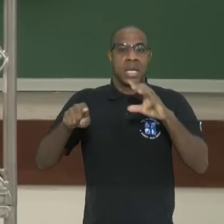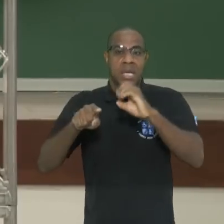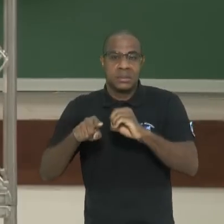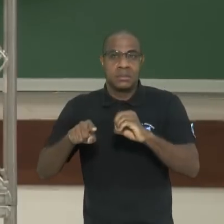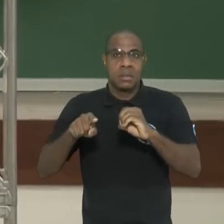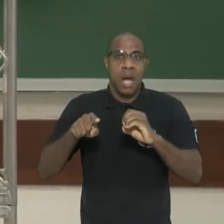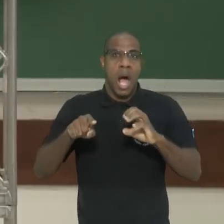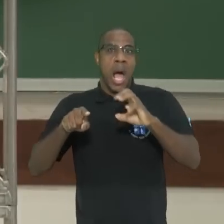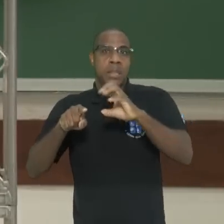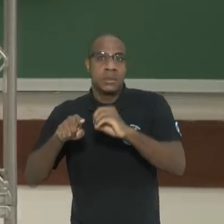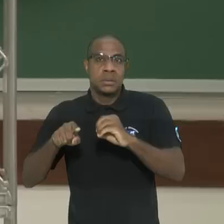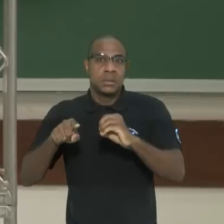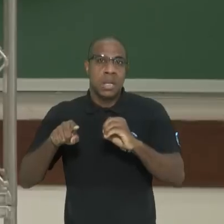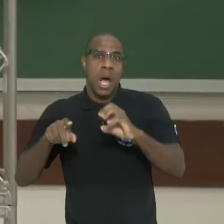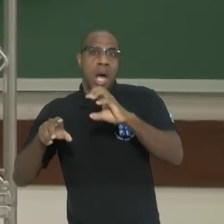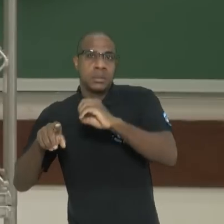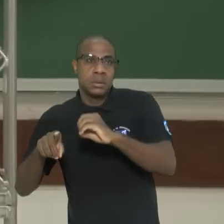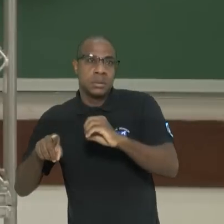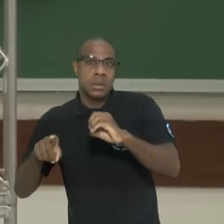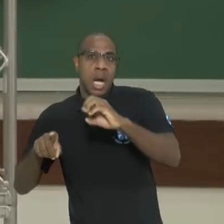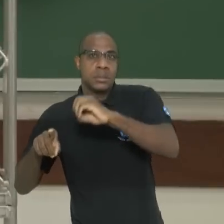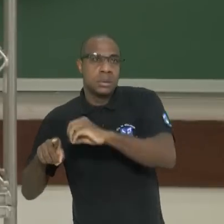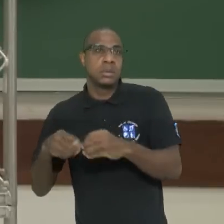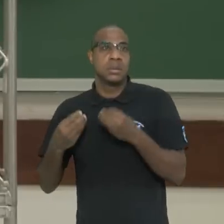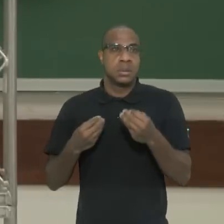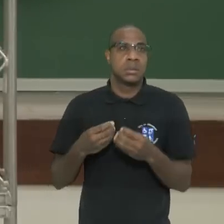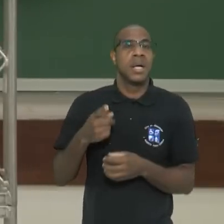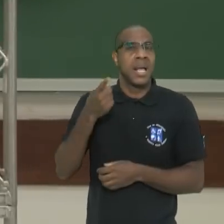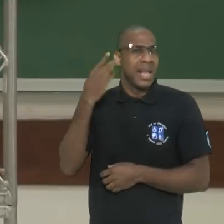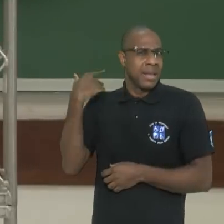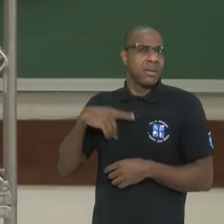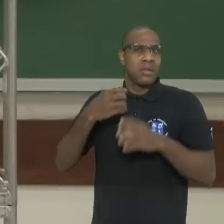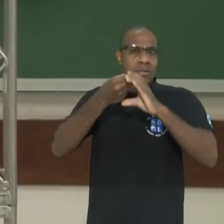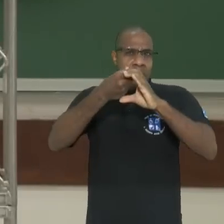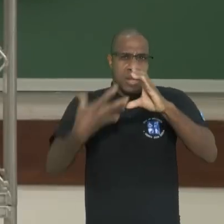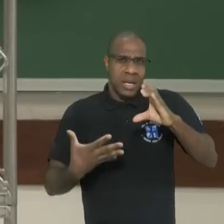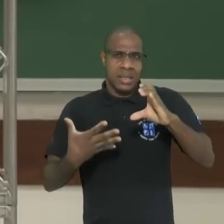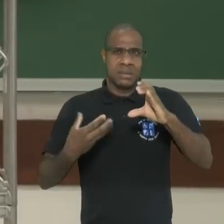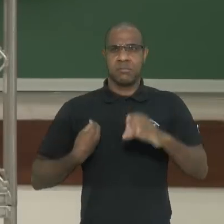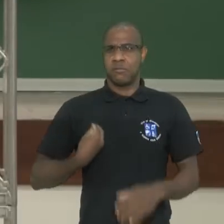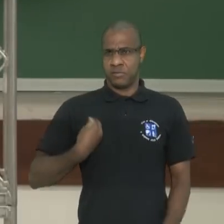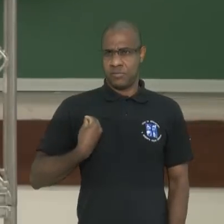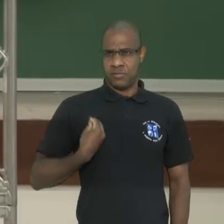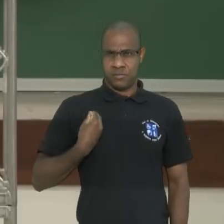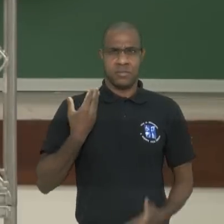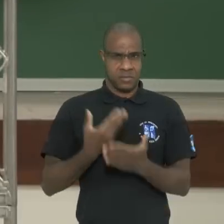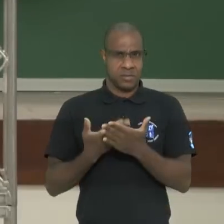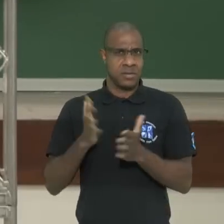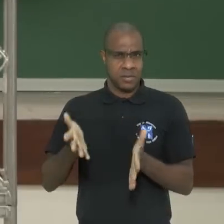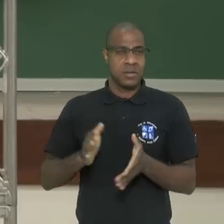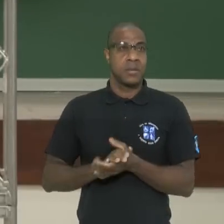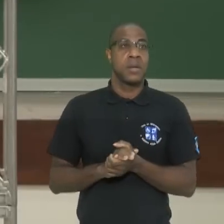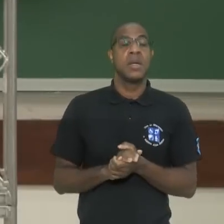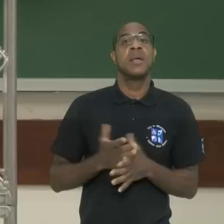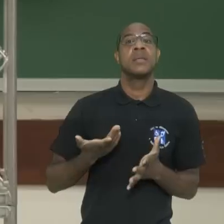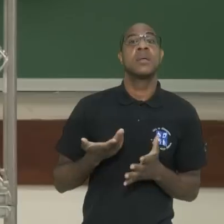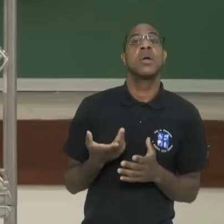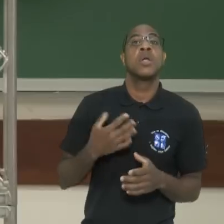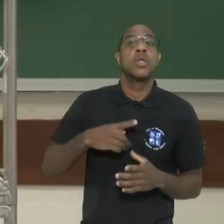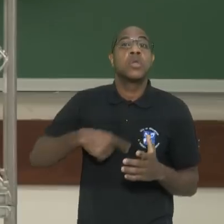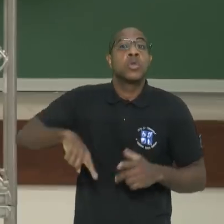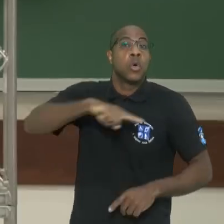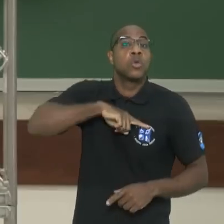alimentar. Lembra quando nós estudamos as características dos seres vivos? Então, uma delas era que todos os seres vivos